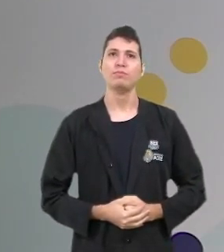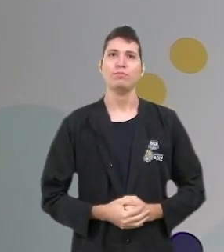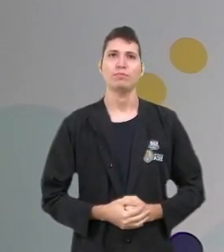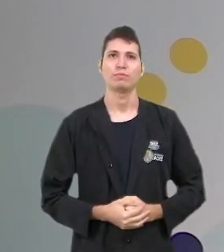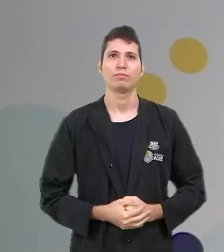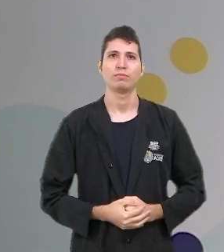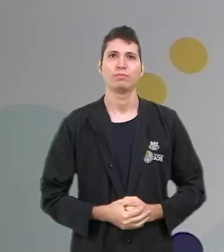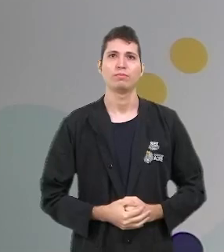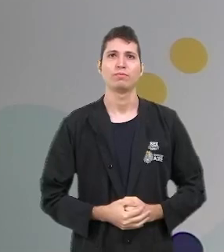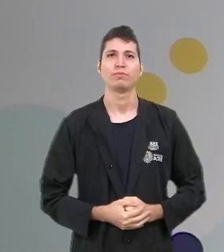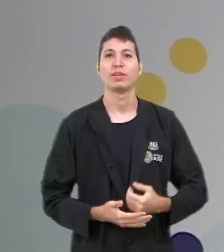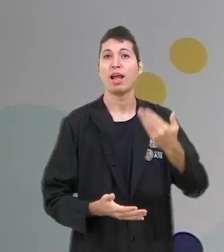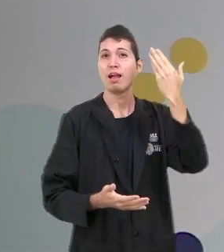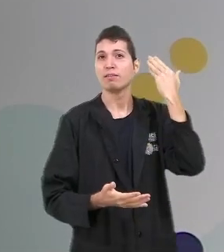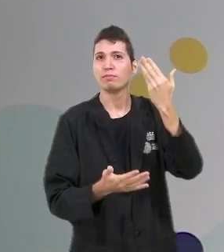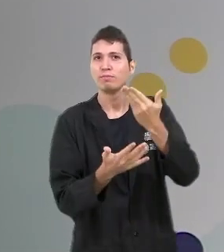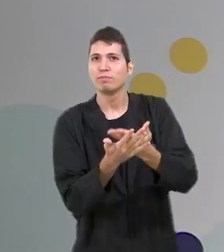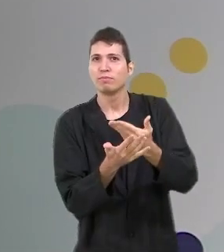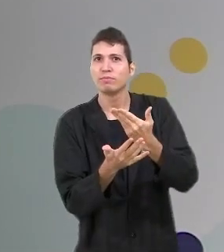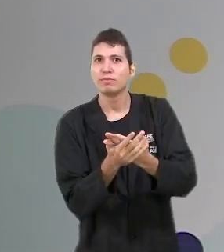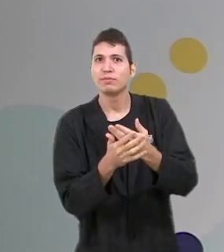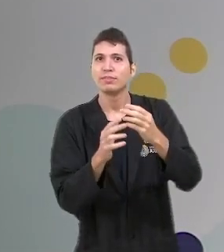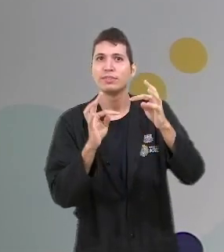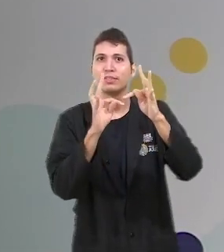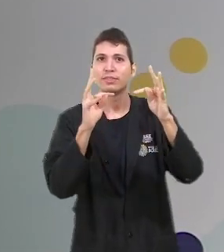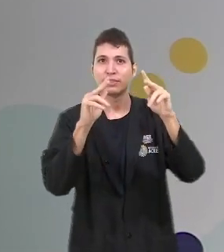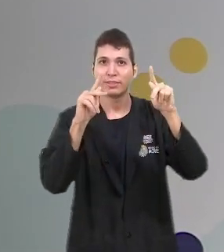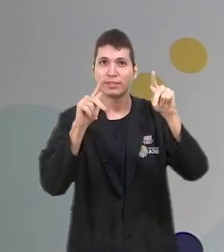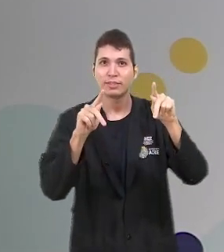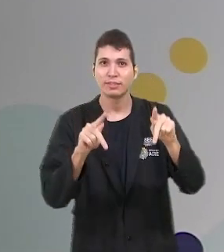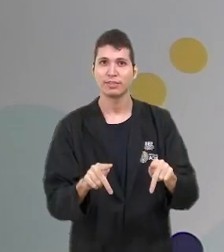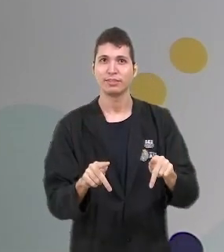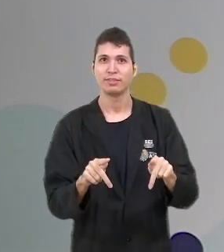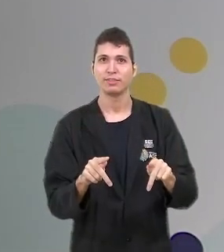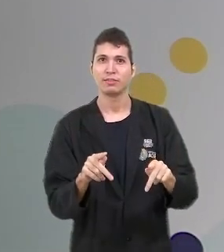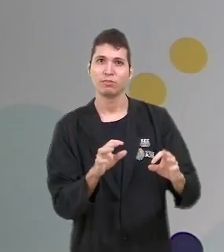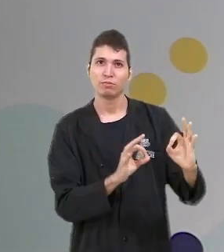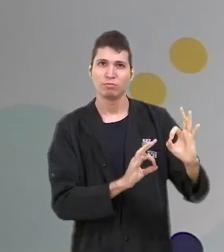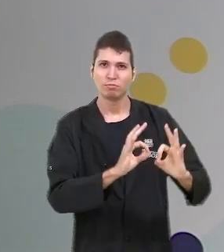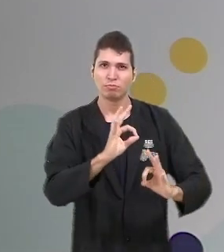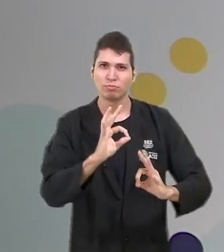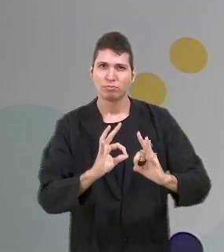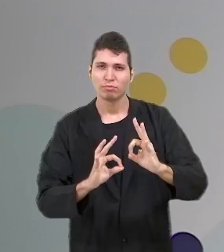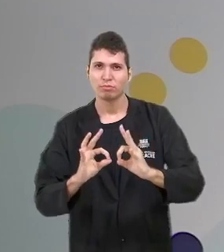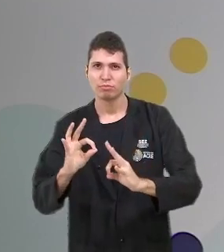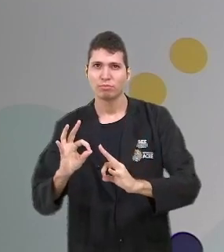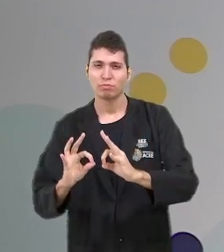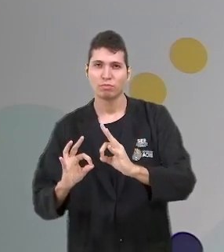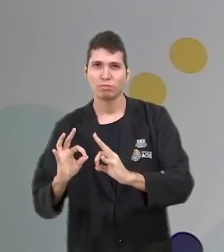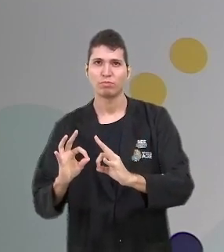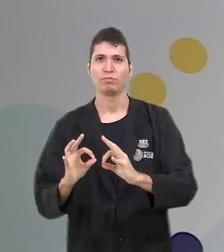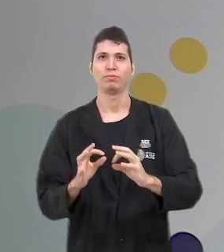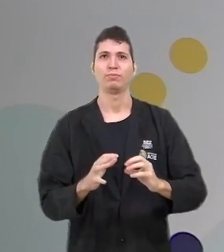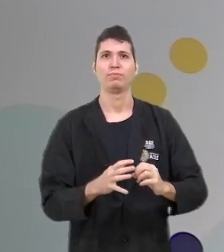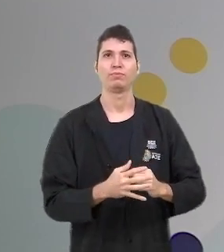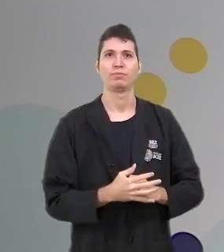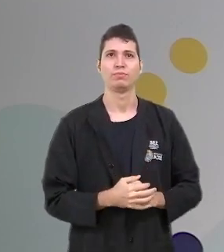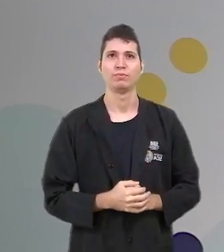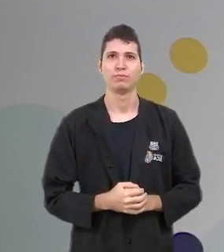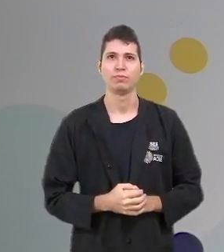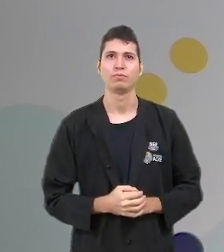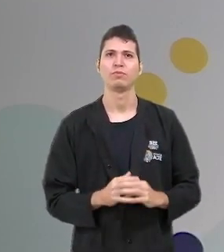Vimos na última aula que a tabela periódica ela vai estar organizada de acordo com